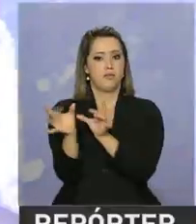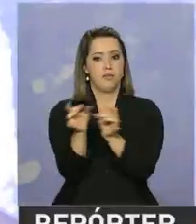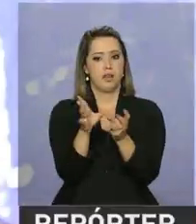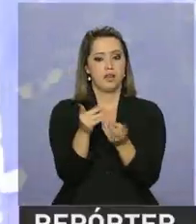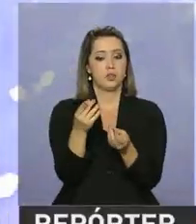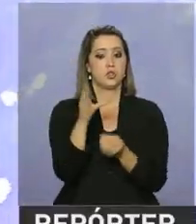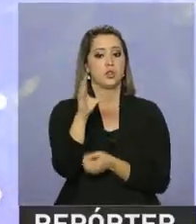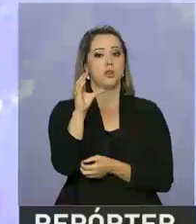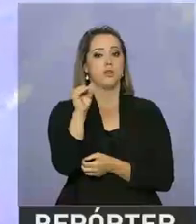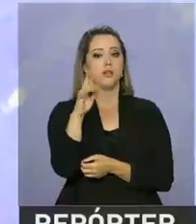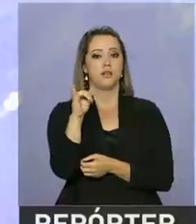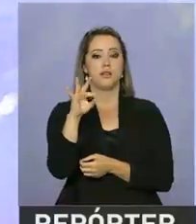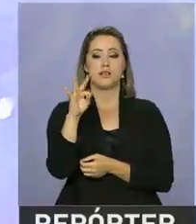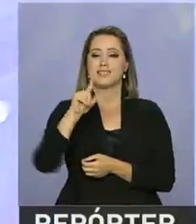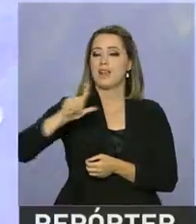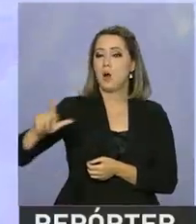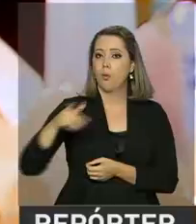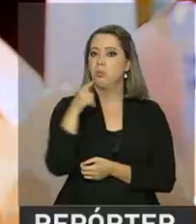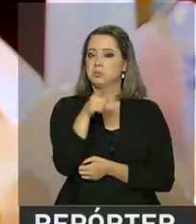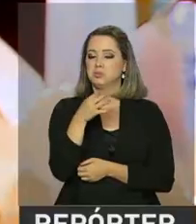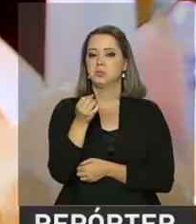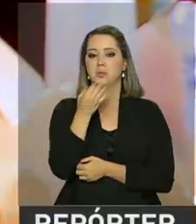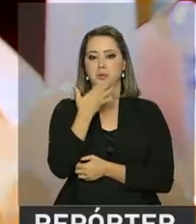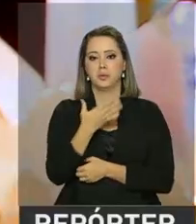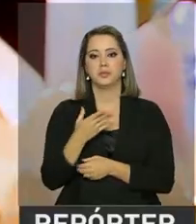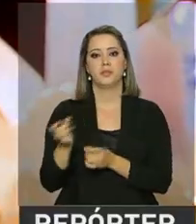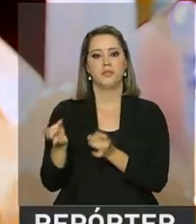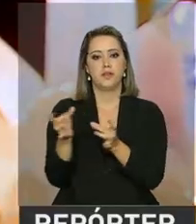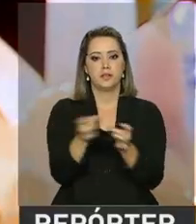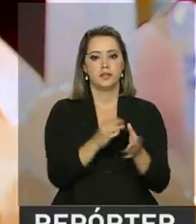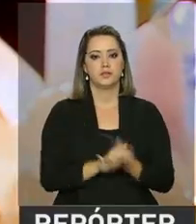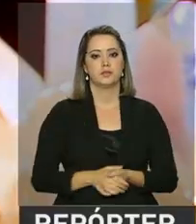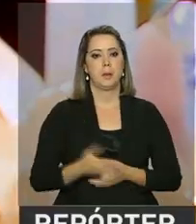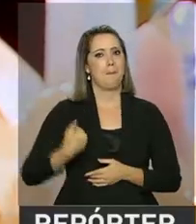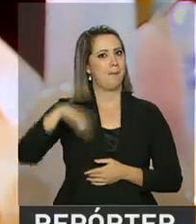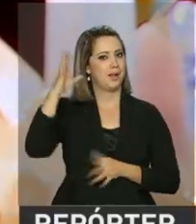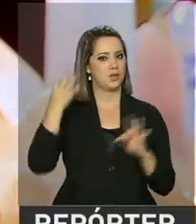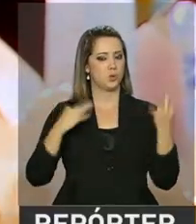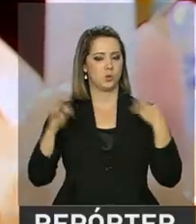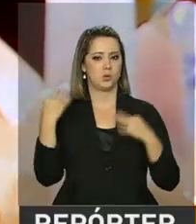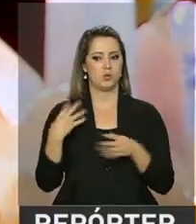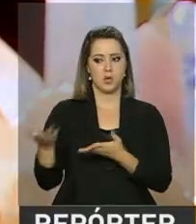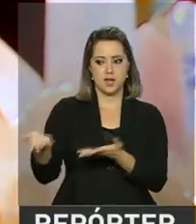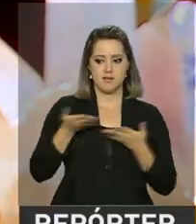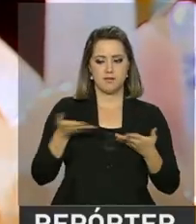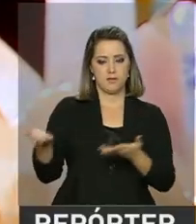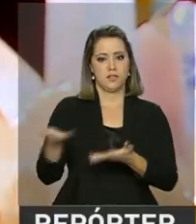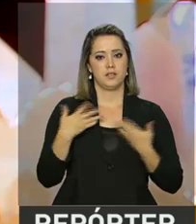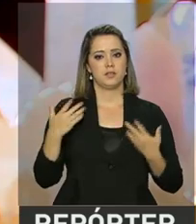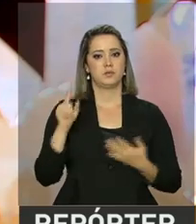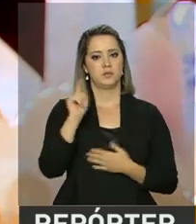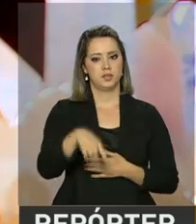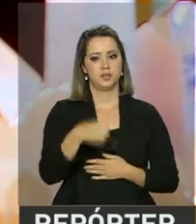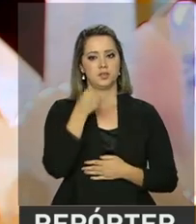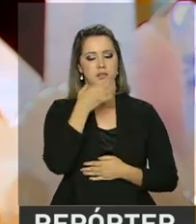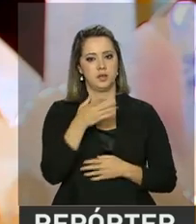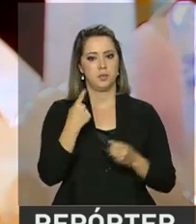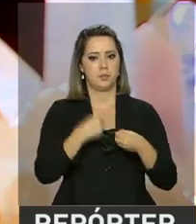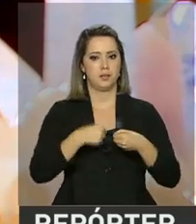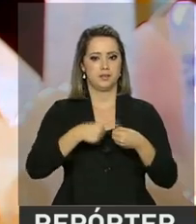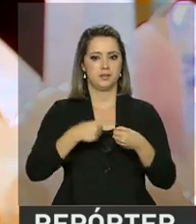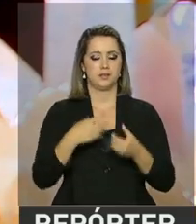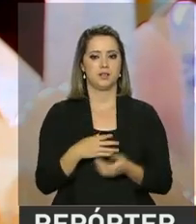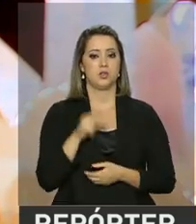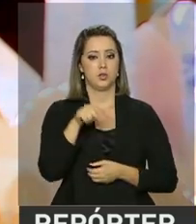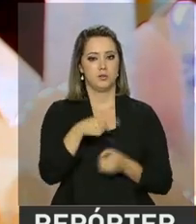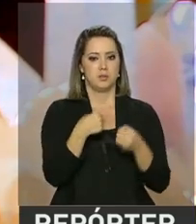região aposta no aumento das vendas vai trazer mais turista trazendo mais turista é é bom pra cidade